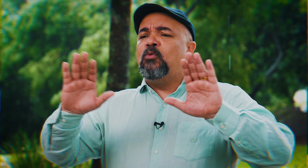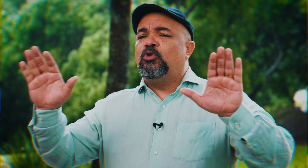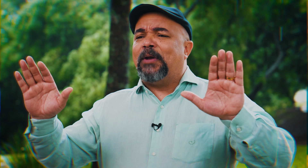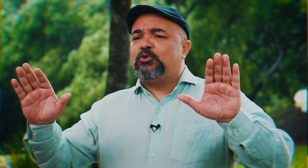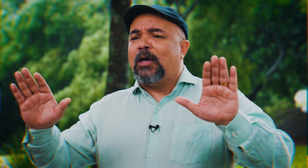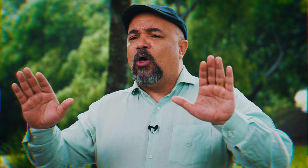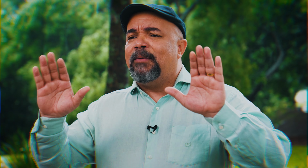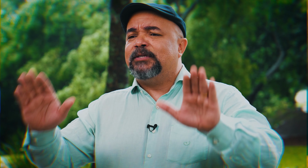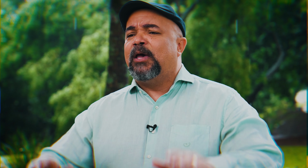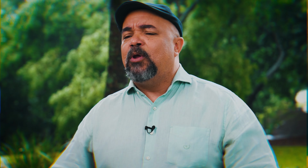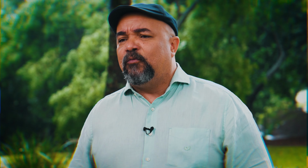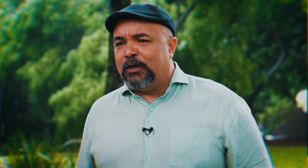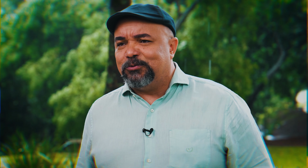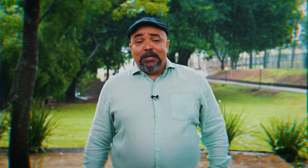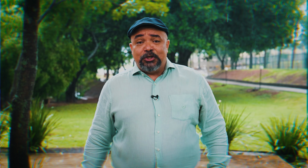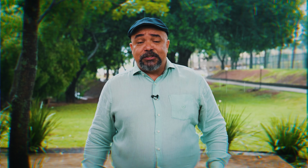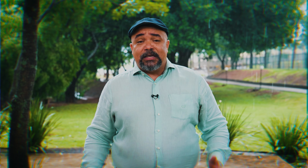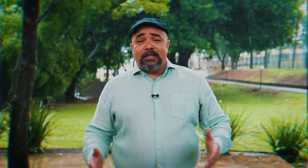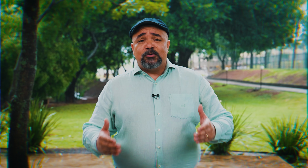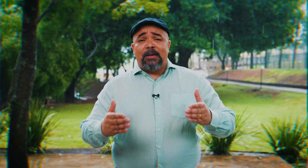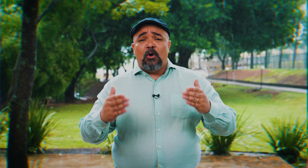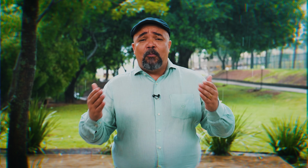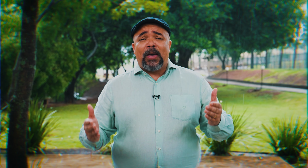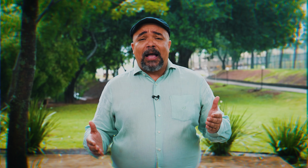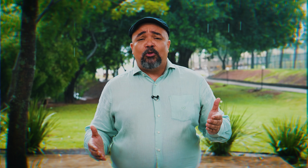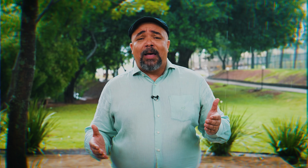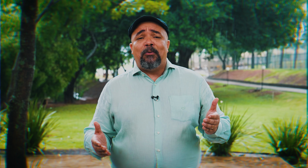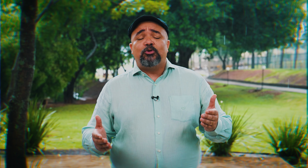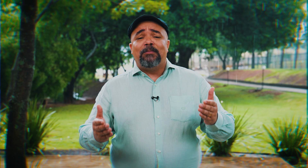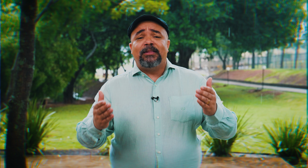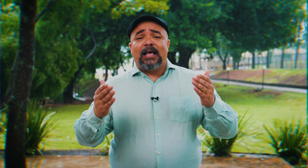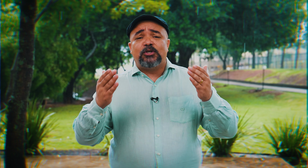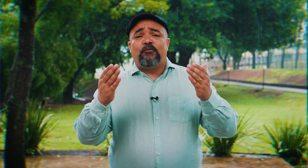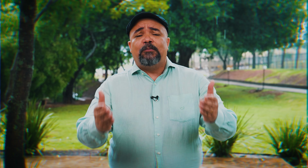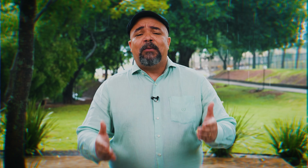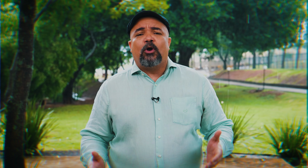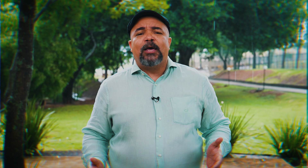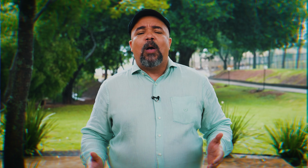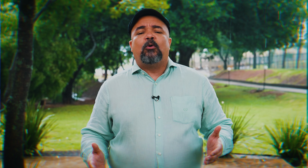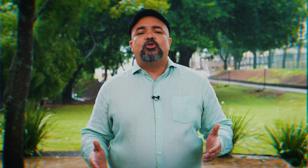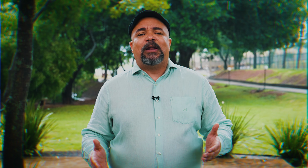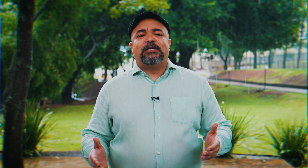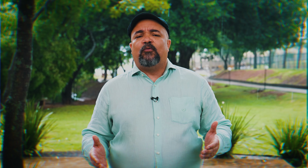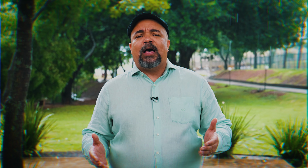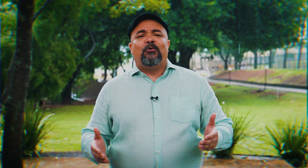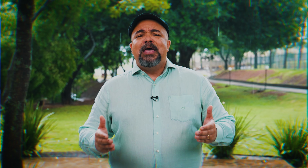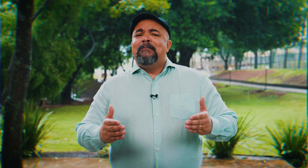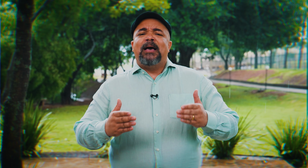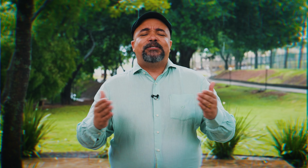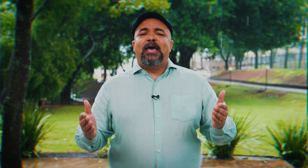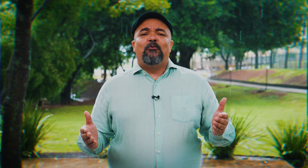criou o mundo para a sua glória, mas eu não o vejo. Dizem que Deus amou o pecador a ponto de mandar seu filho para morrer numa cruz para